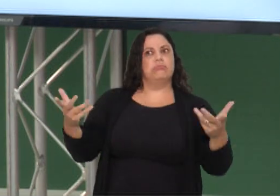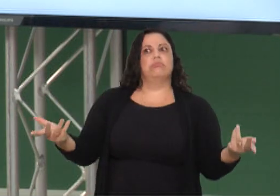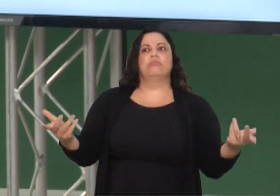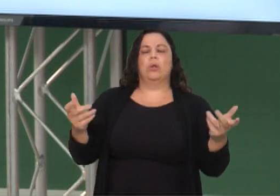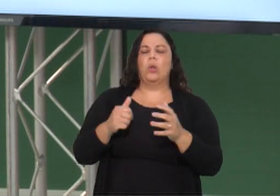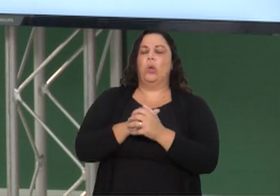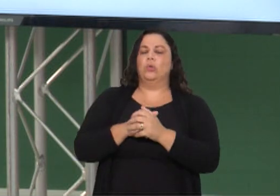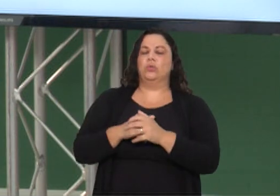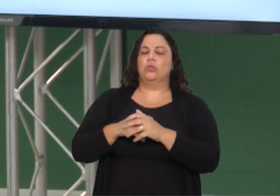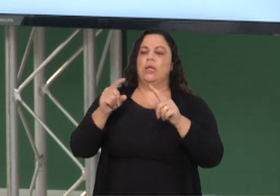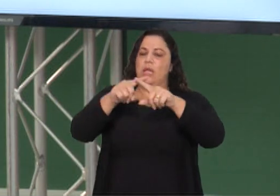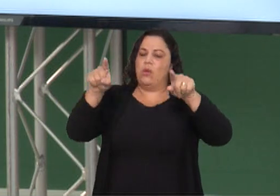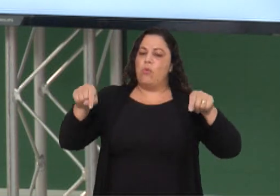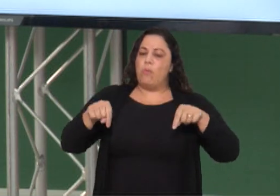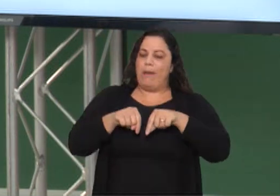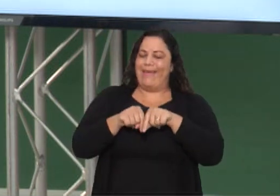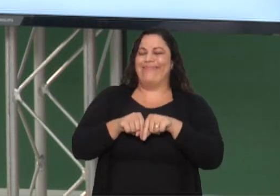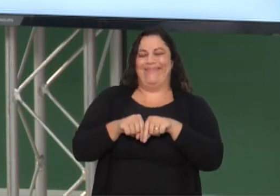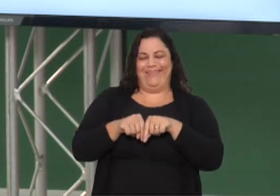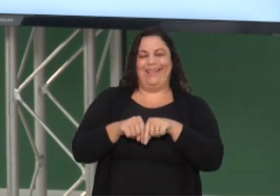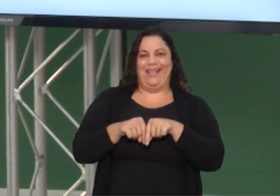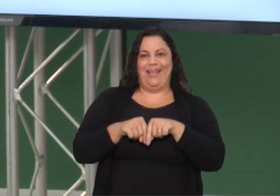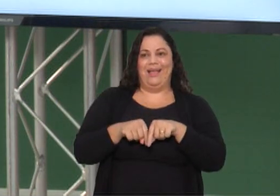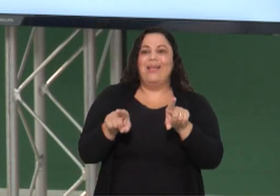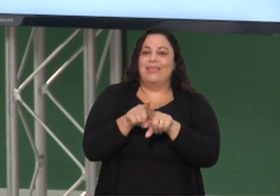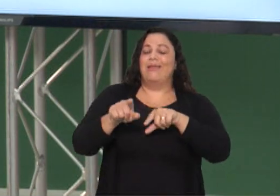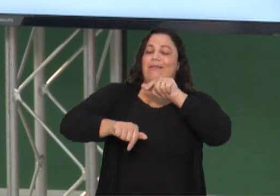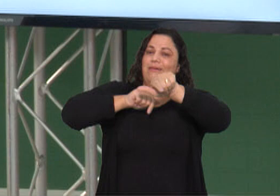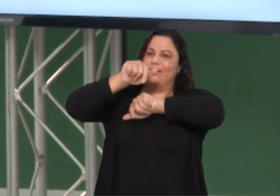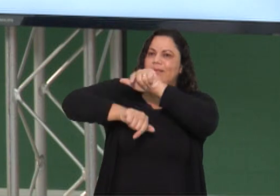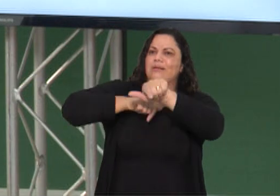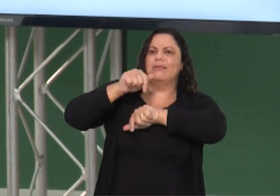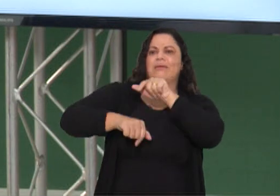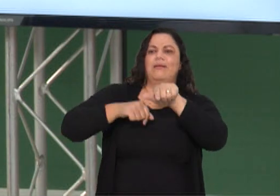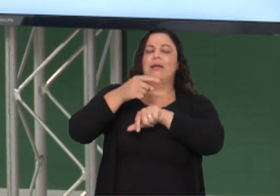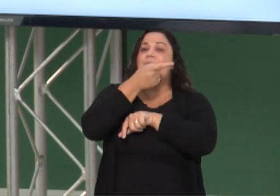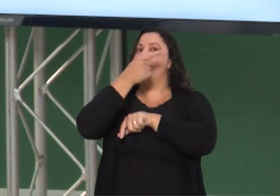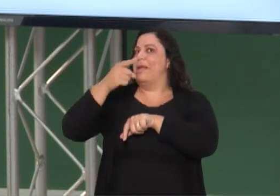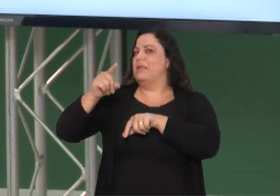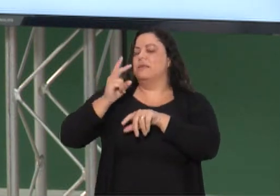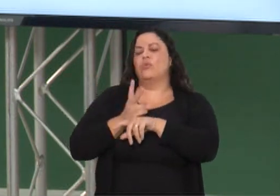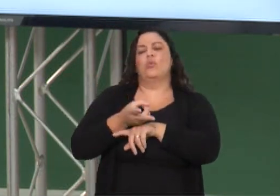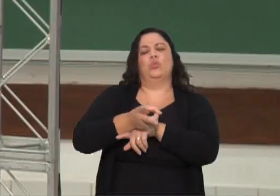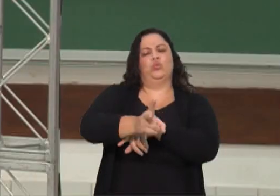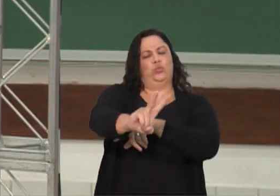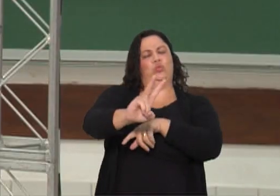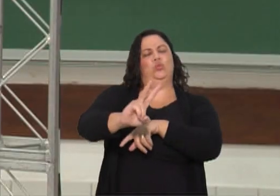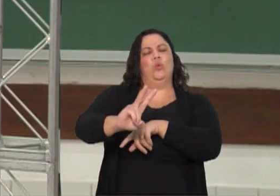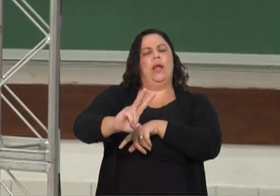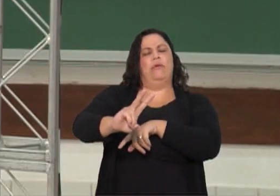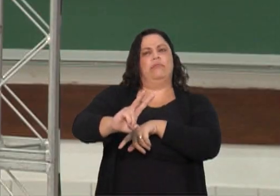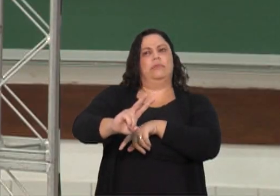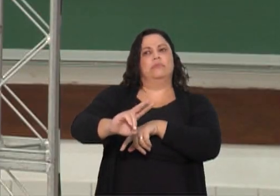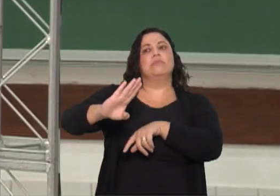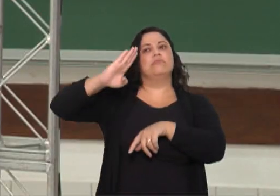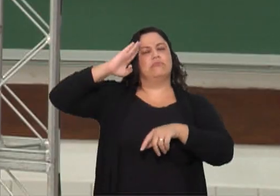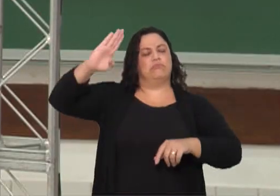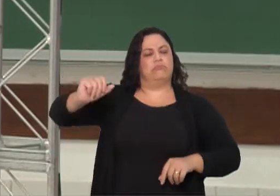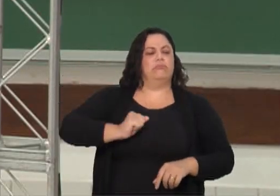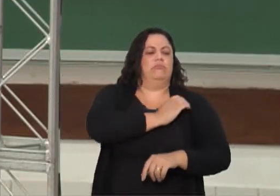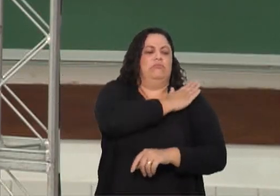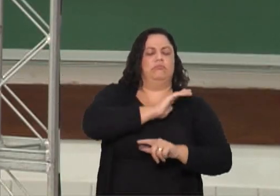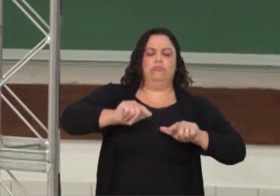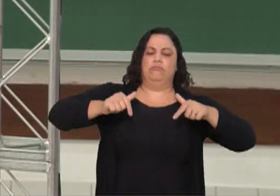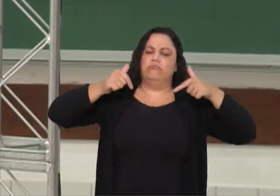de um lote de terras com 80 ilotas para trabalhar. Mas ele não deixava de ser um guerreiro. Ele volta para a guerra, inclusive as